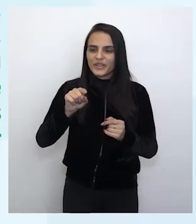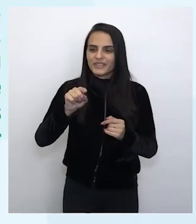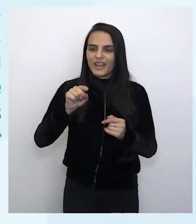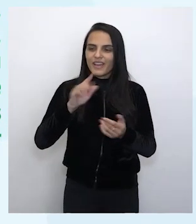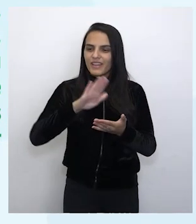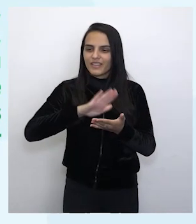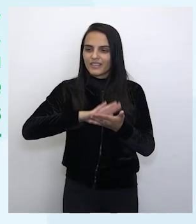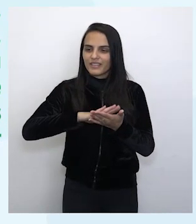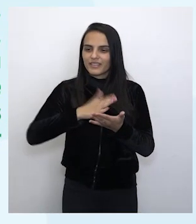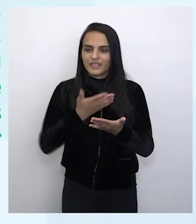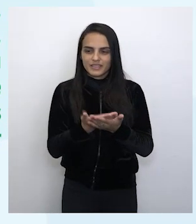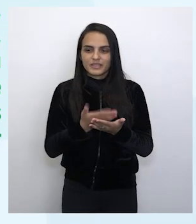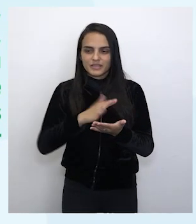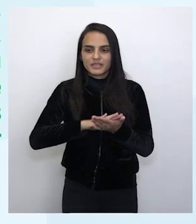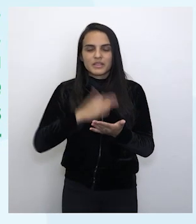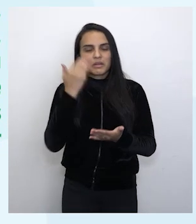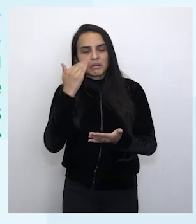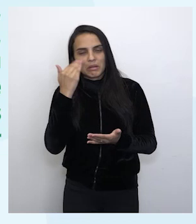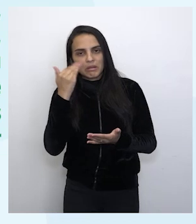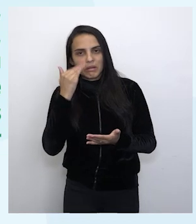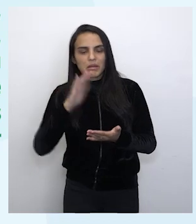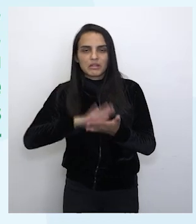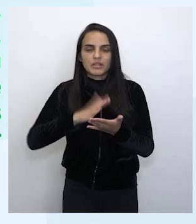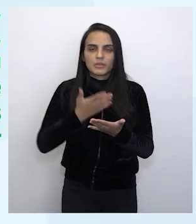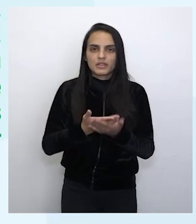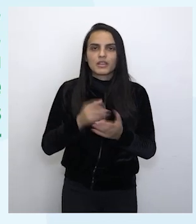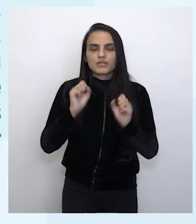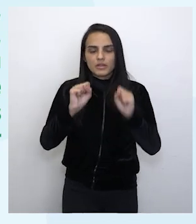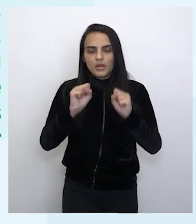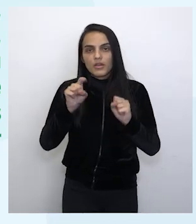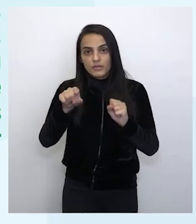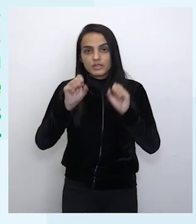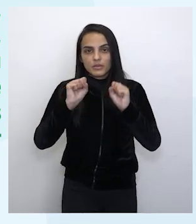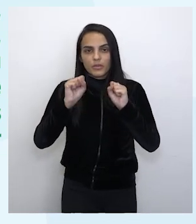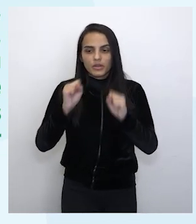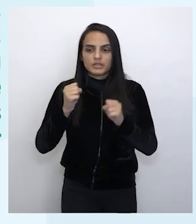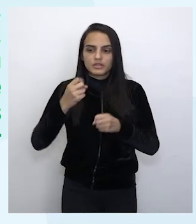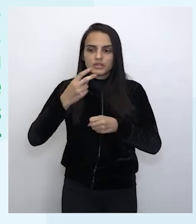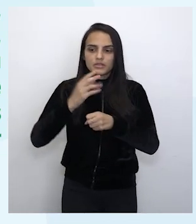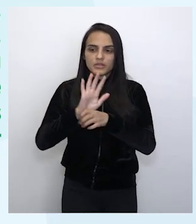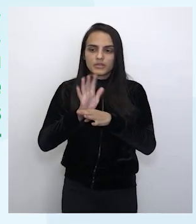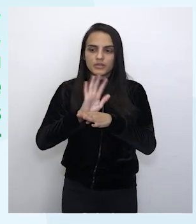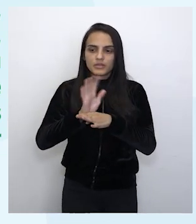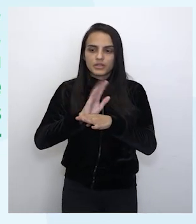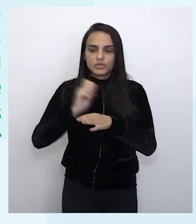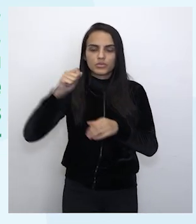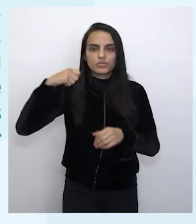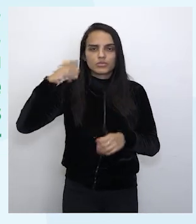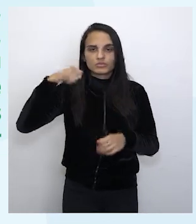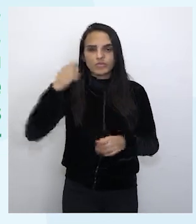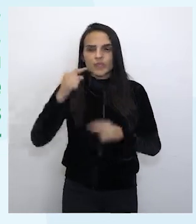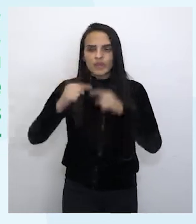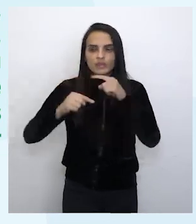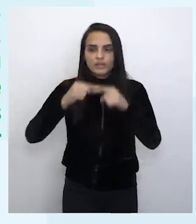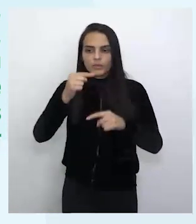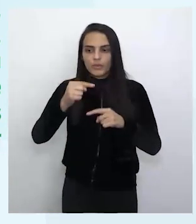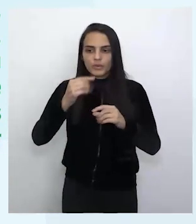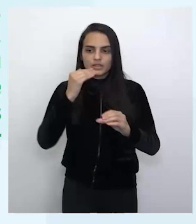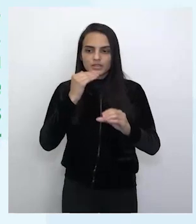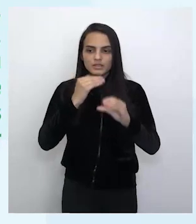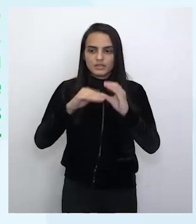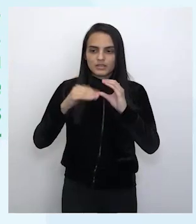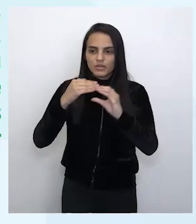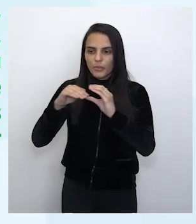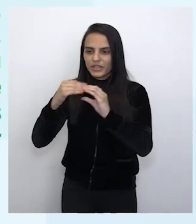seus familiares, tal, de alguém. E, se possível, você vai filmar com a câmera do seu celular. E aí você vai compartilhar essa produção, né,